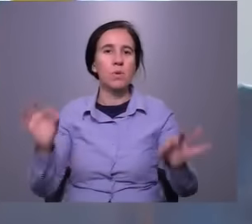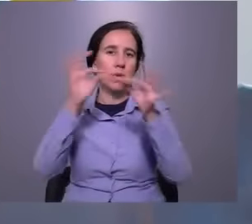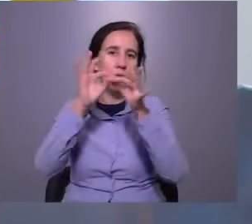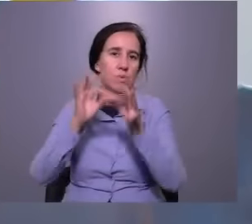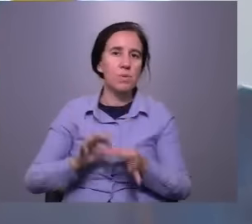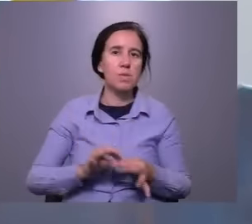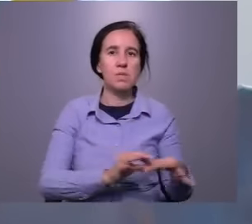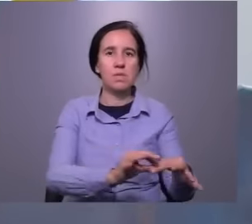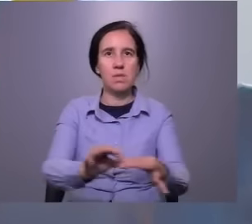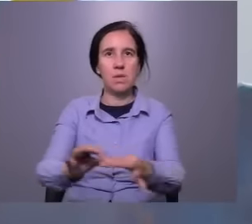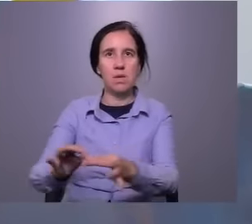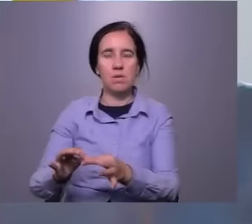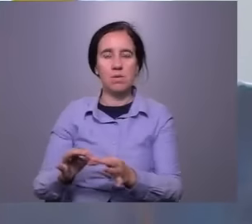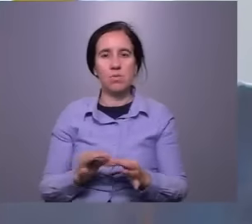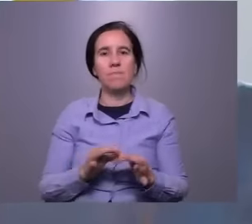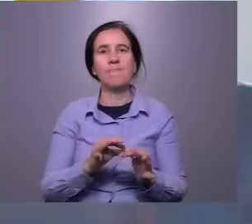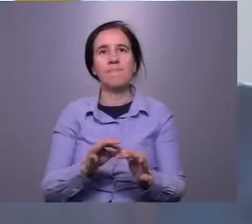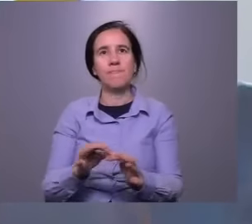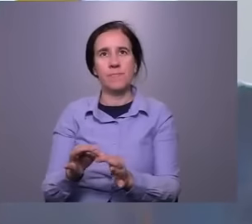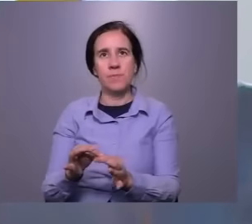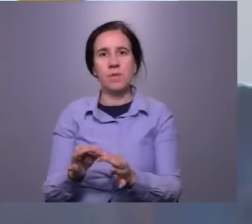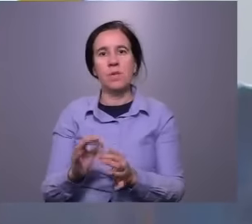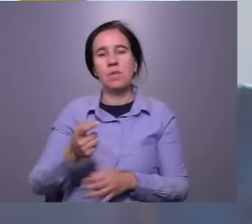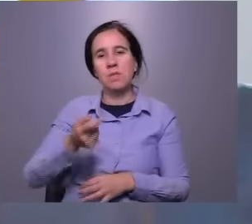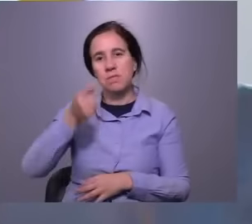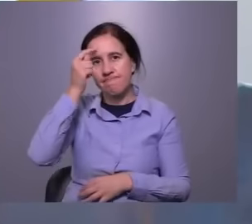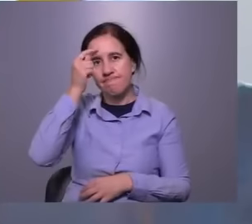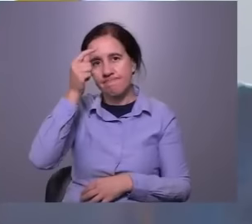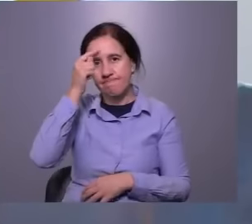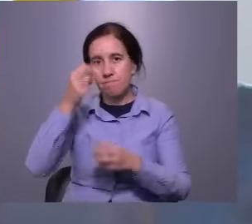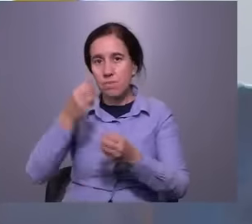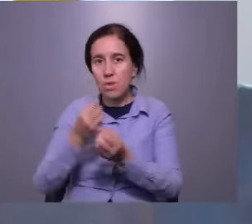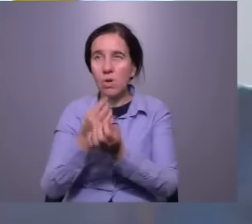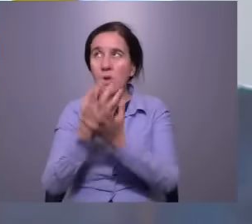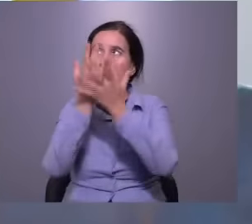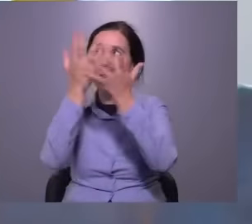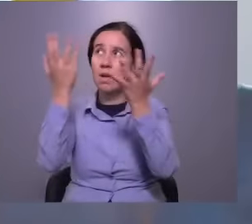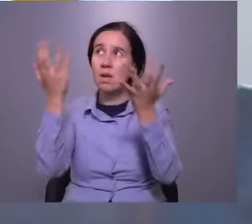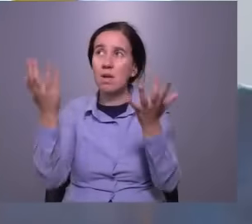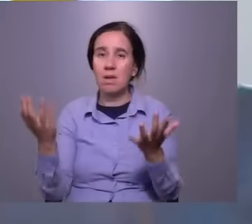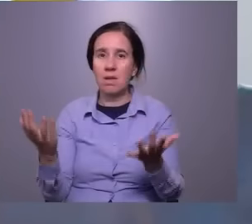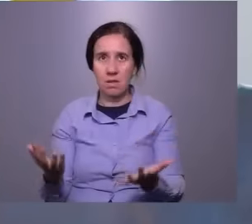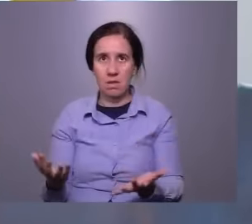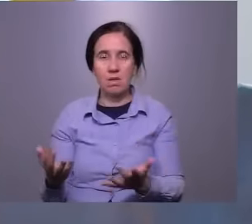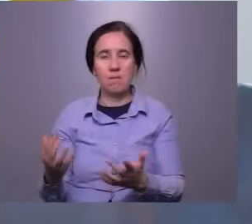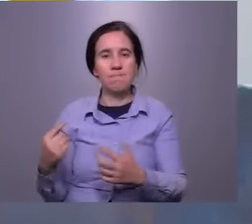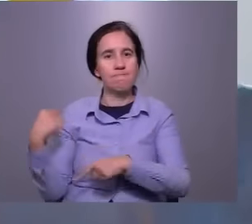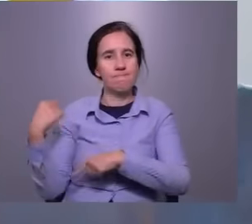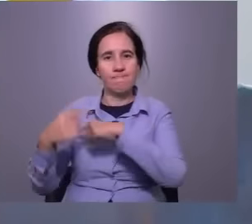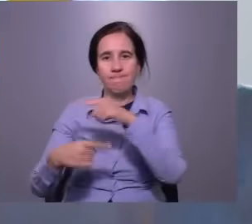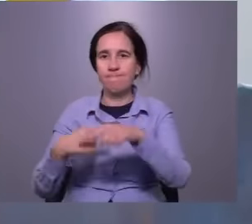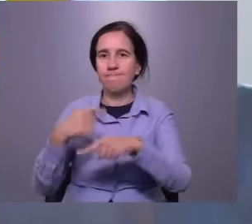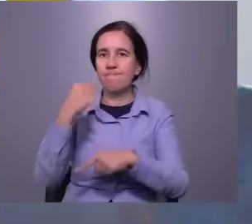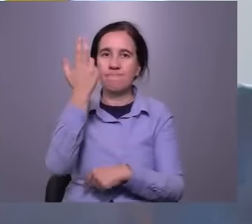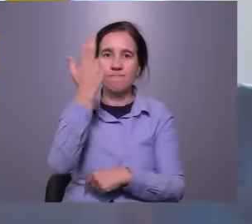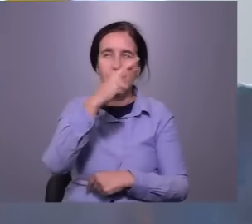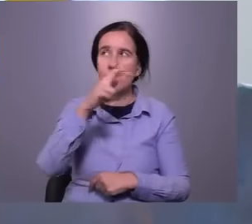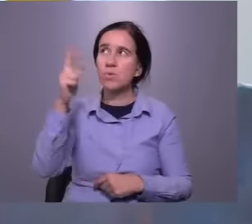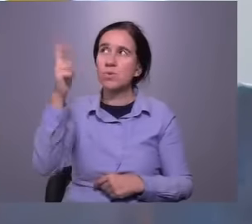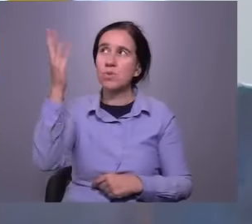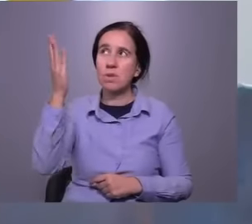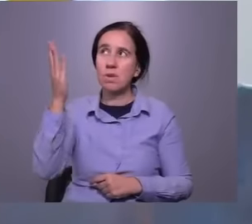Por Cristo, com Cristo, em Cristo, a vós, Deus Pai Todo-Poderoso,